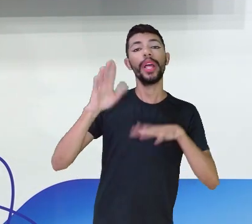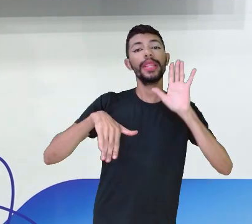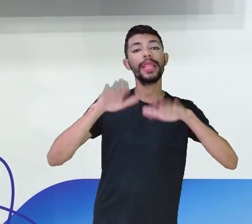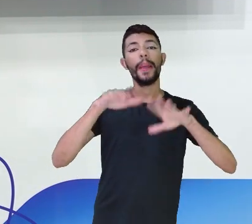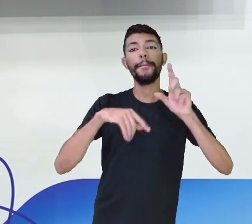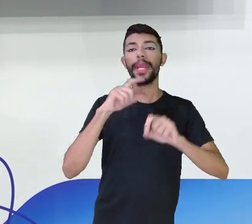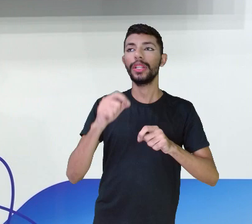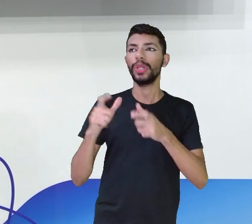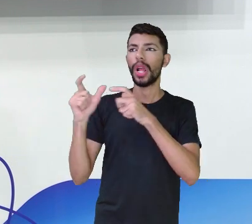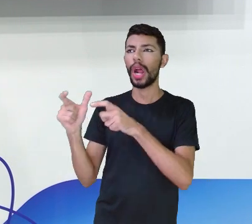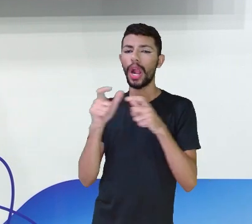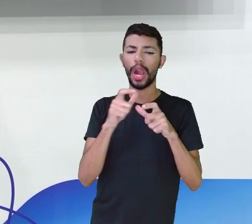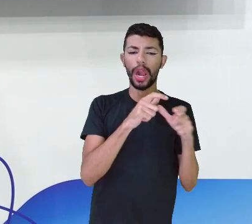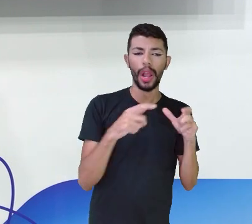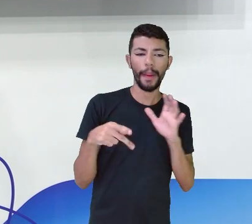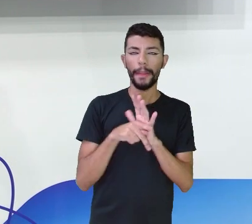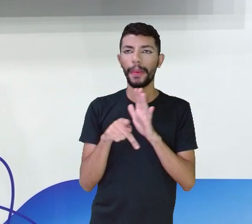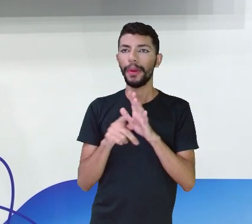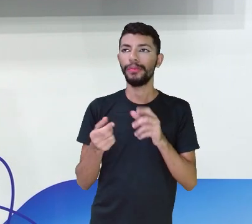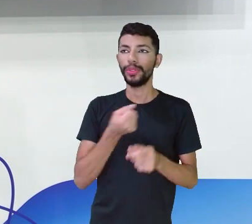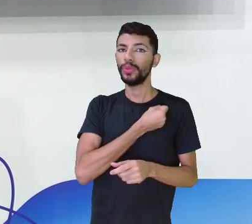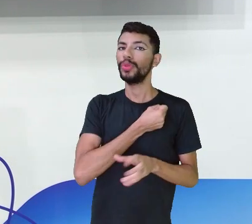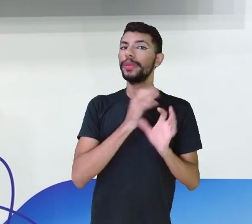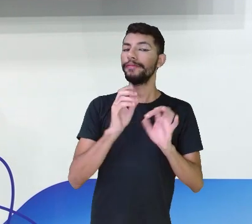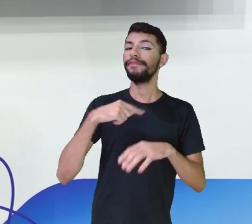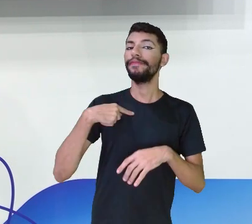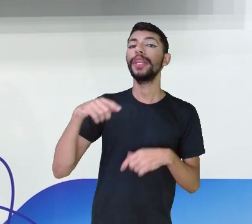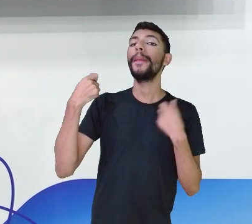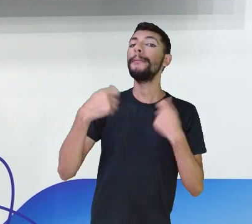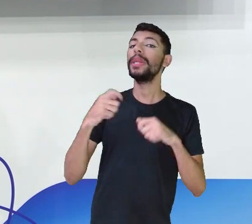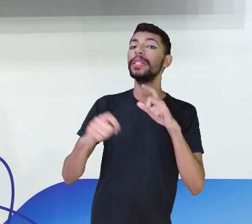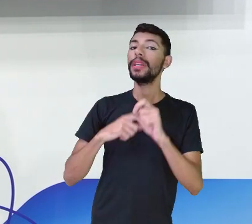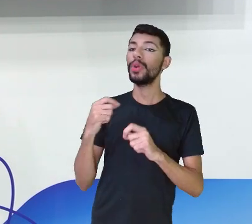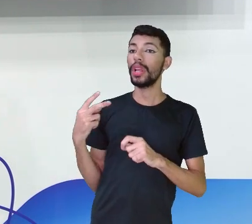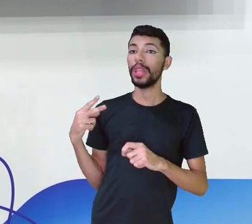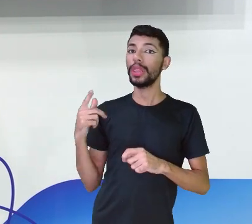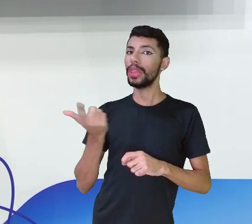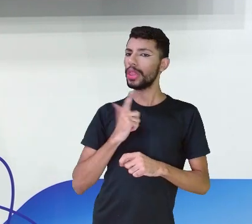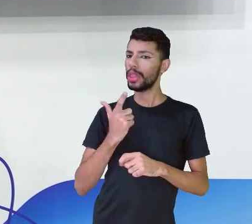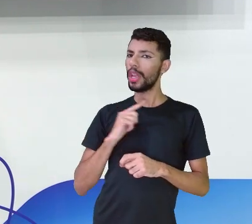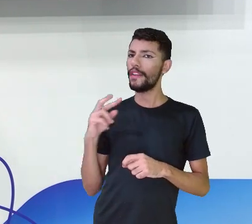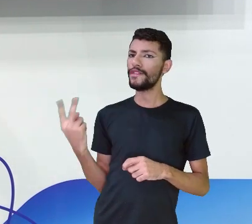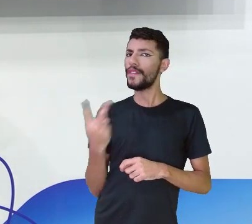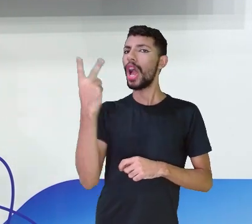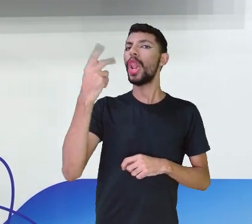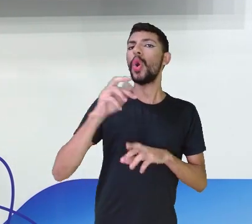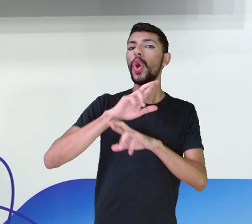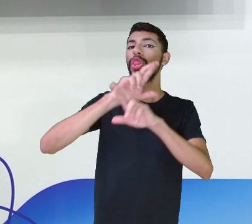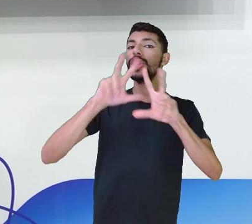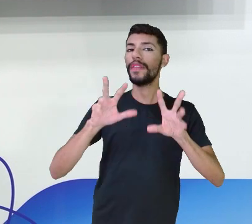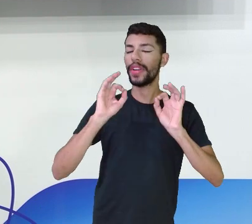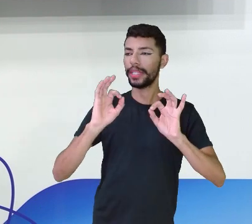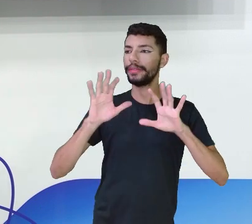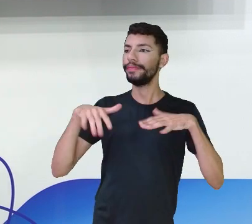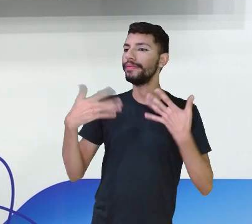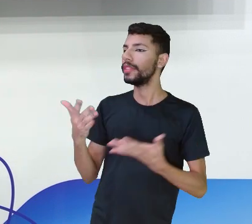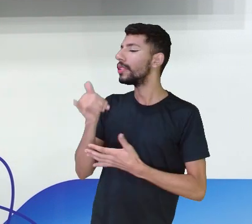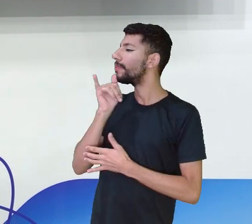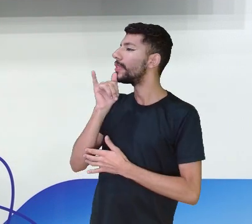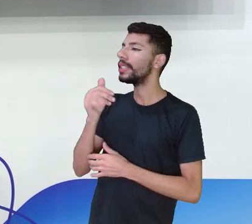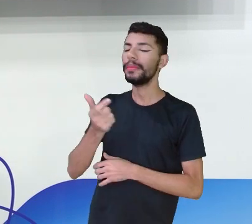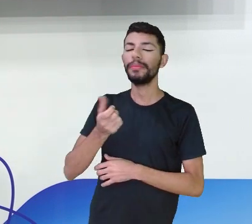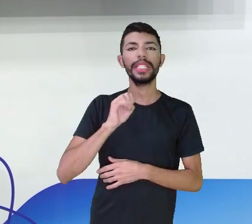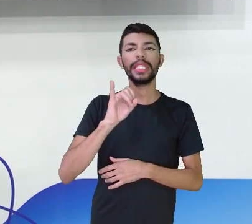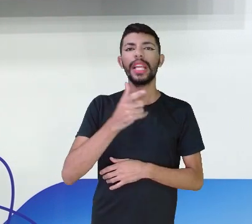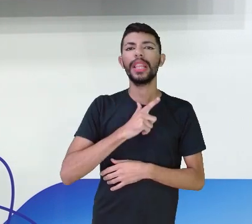esteja posicionado o meu algarismo, eu vou ter valores diferentes. Por exemplo, se eu tiver o número